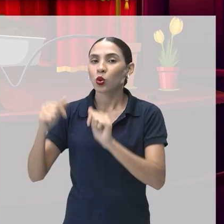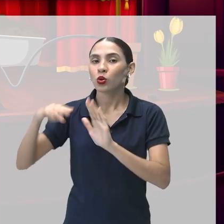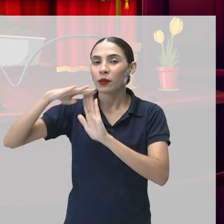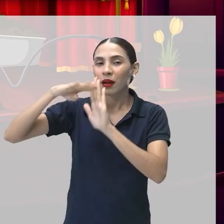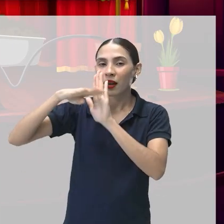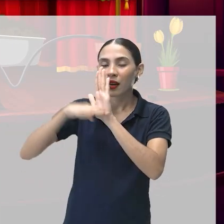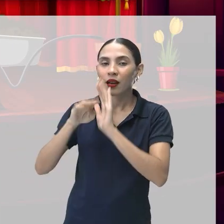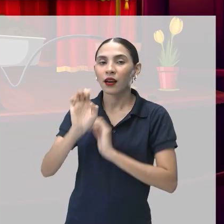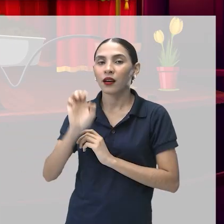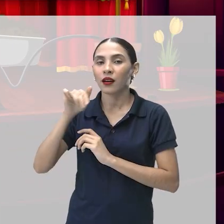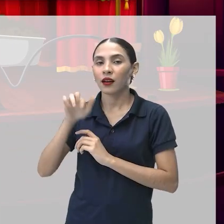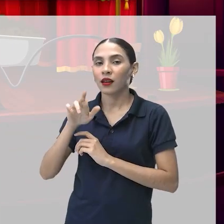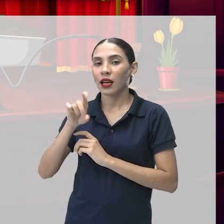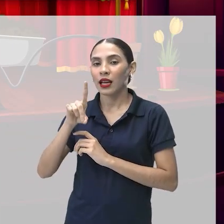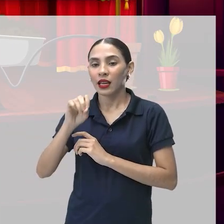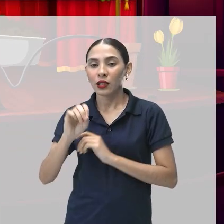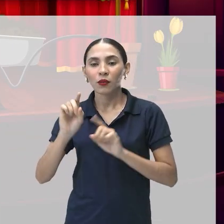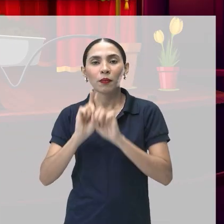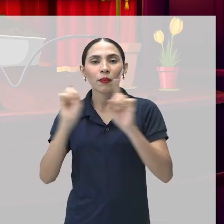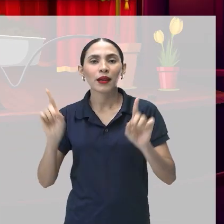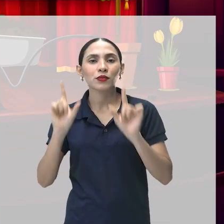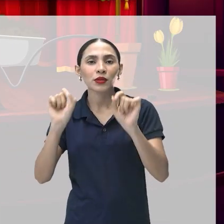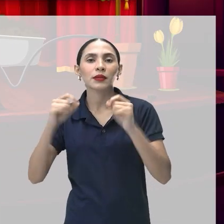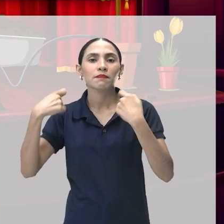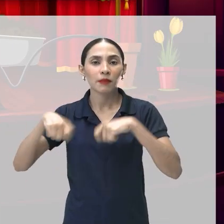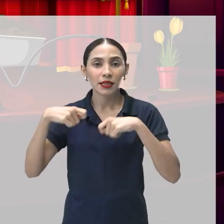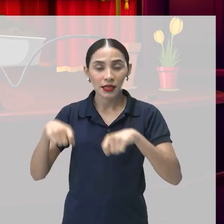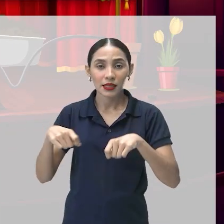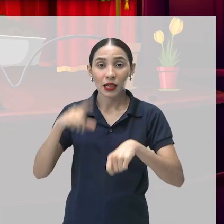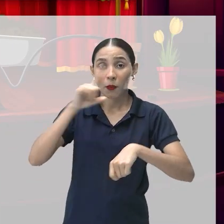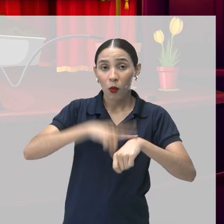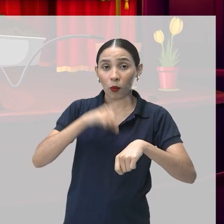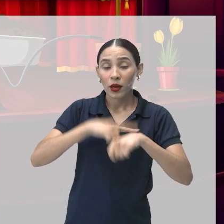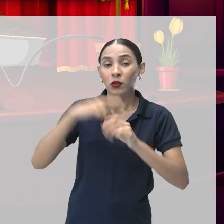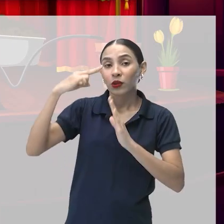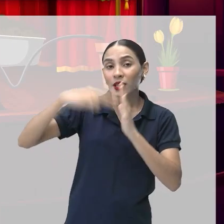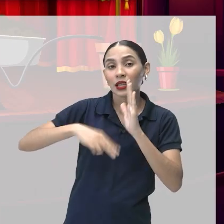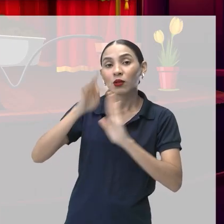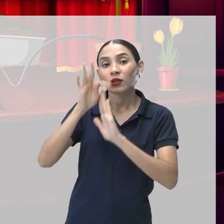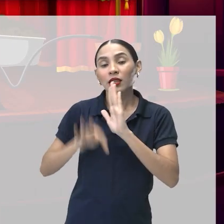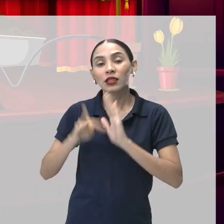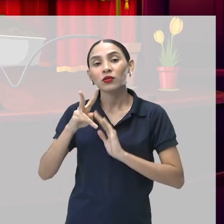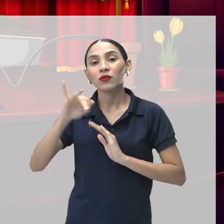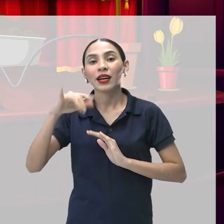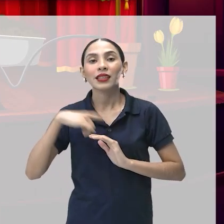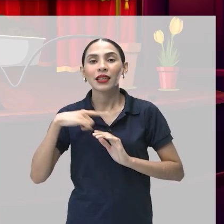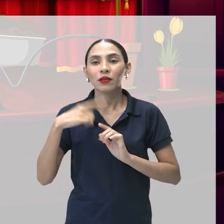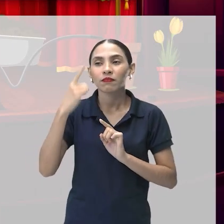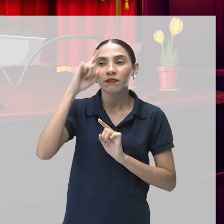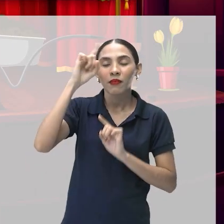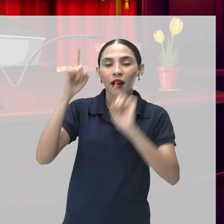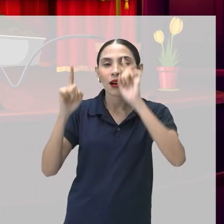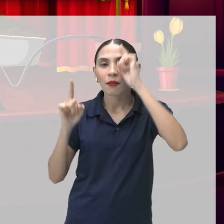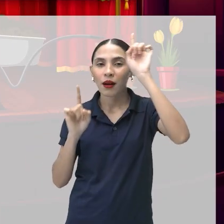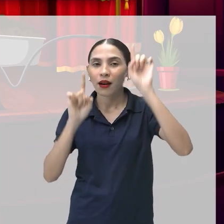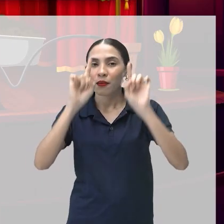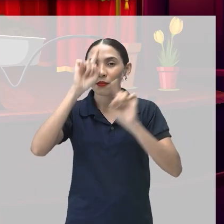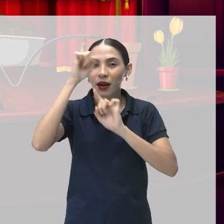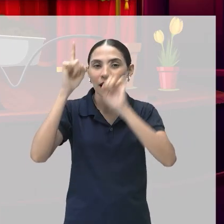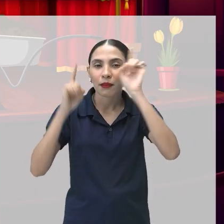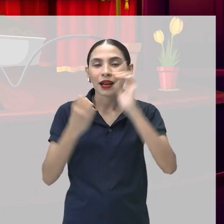E o que é necessário? A partir do momento que ele lê o texto, ele vai tendo as ideias, ele vai